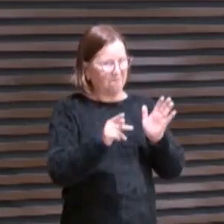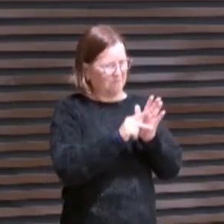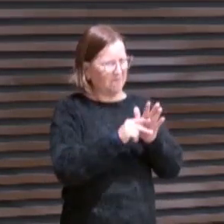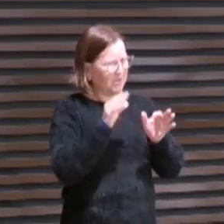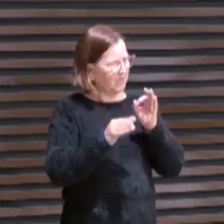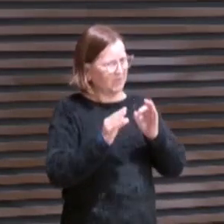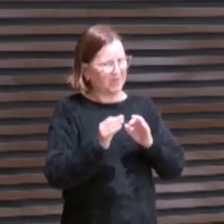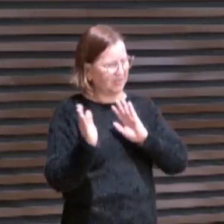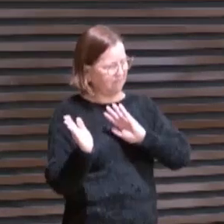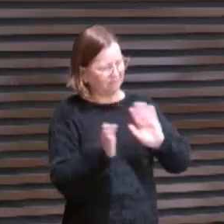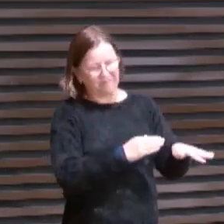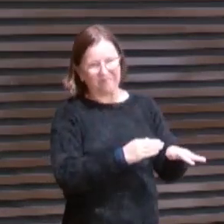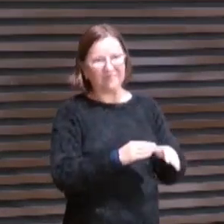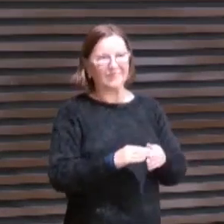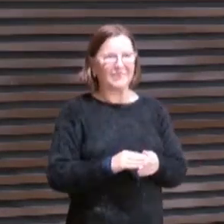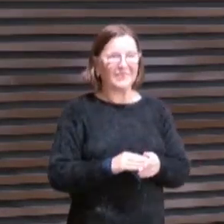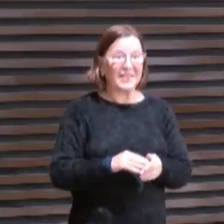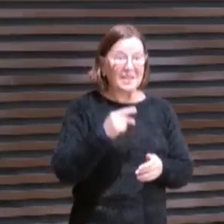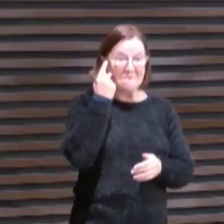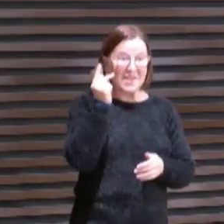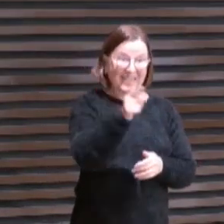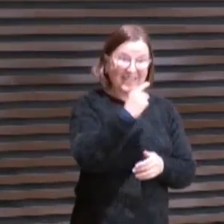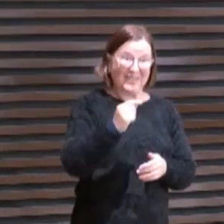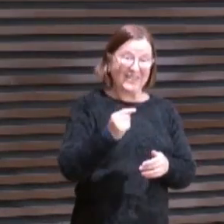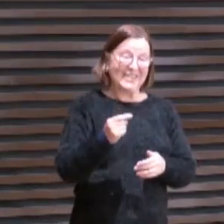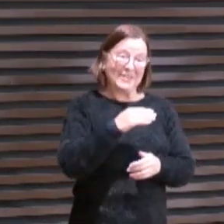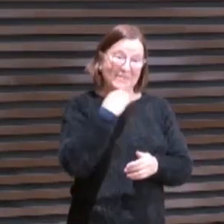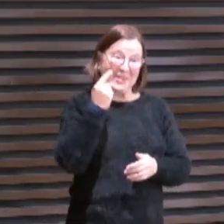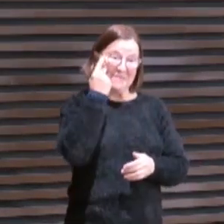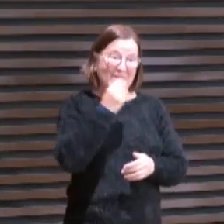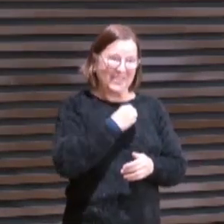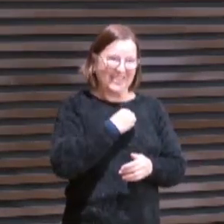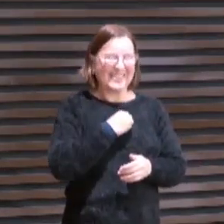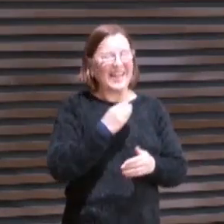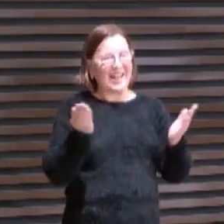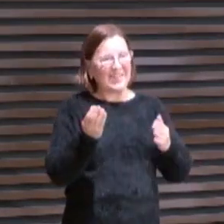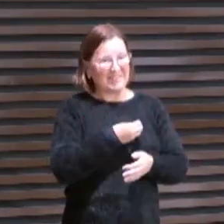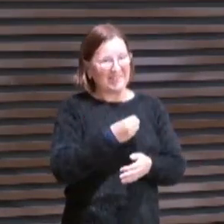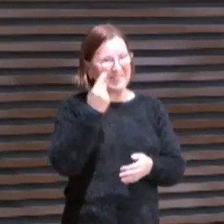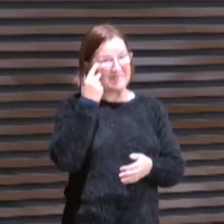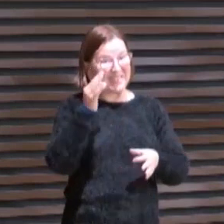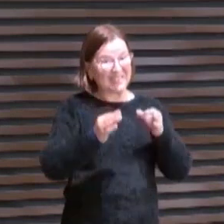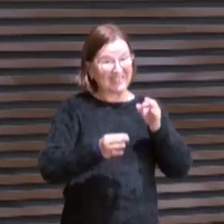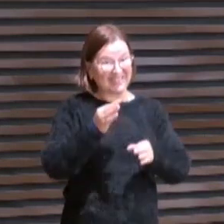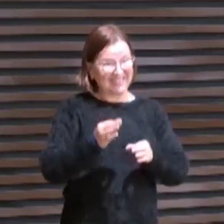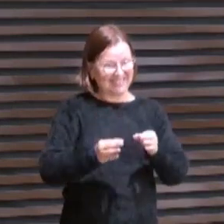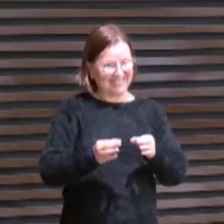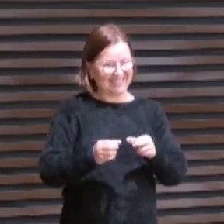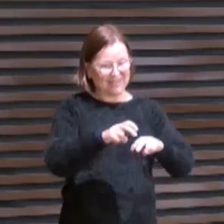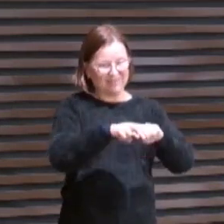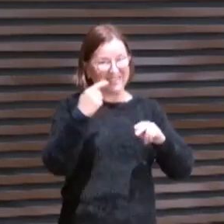a nossa se justifica, para que nós mortos aos pecados, vivamos para a justiça, por